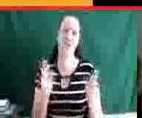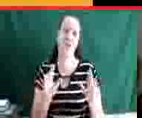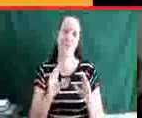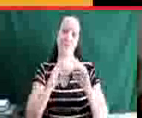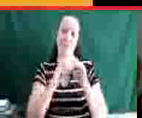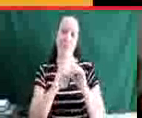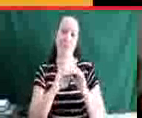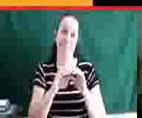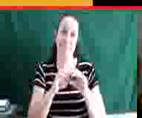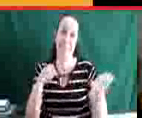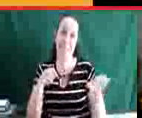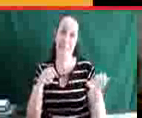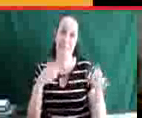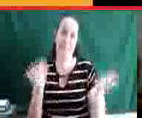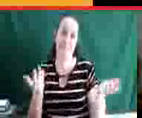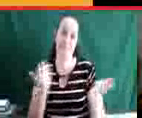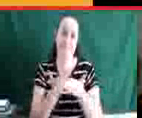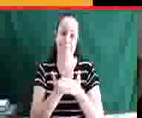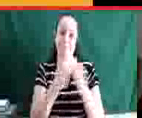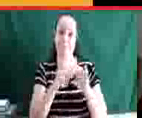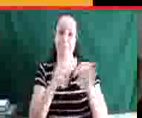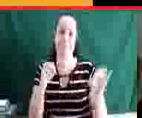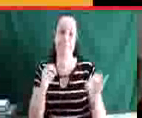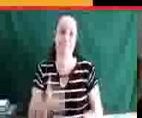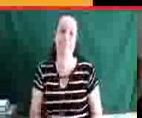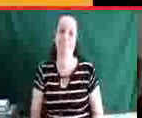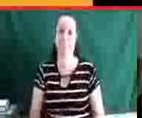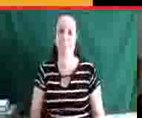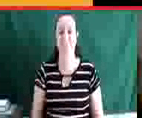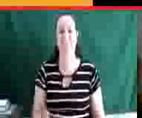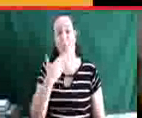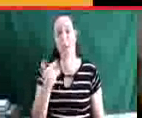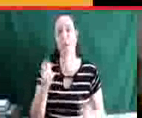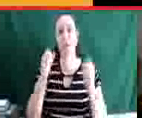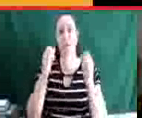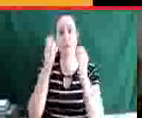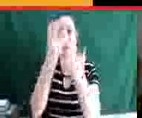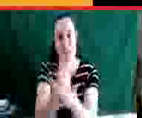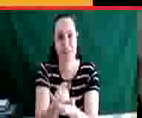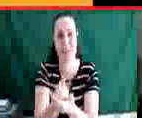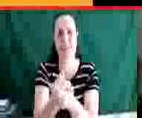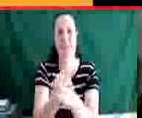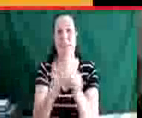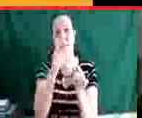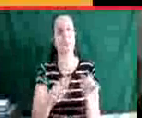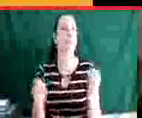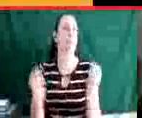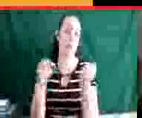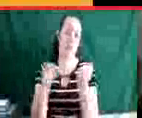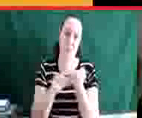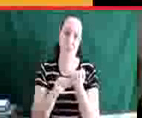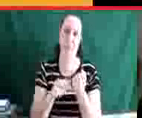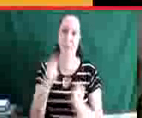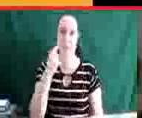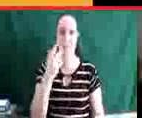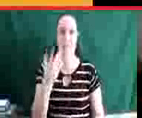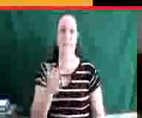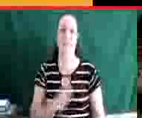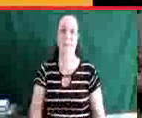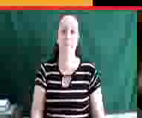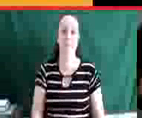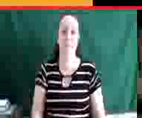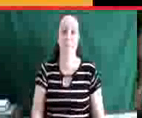é o servidor do site onde ela vai hospedar seu blog, nem um servidor que cuidará dos seus e-mails. Estamos falando do servidor DNS.